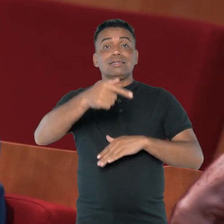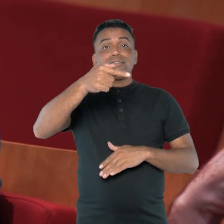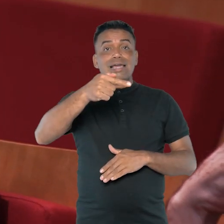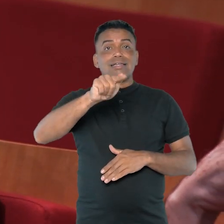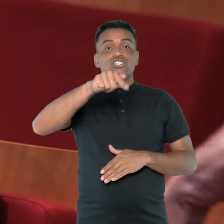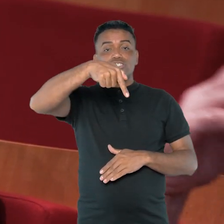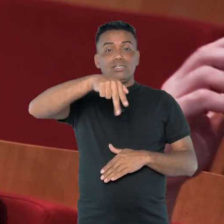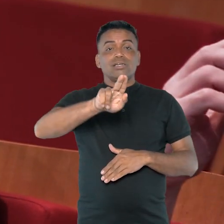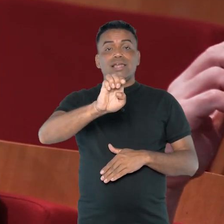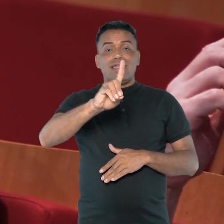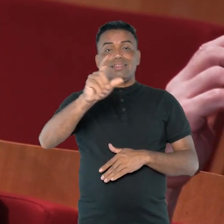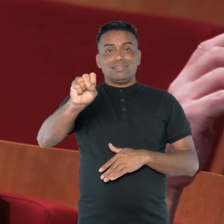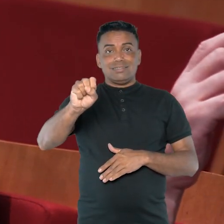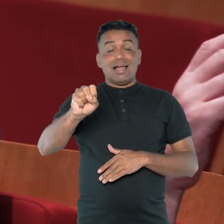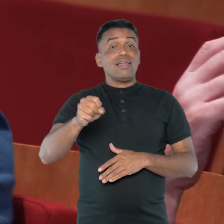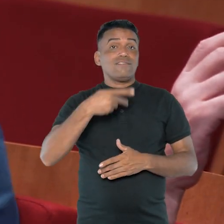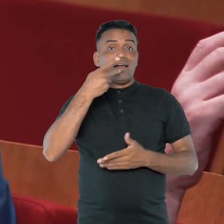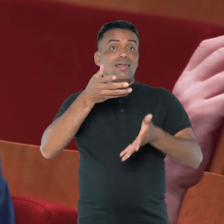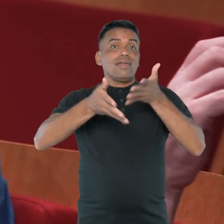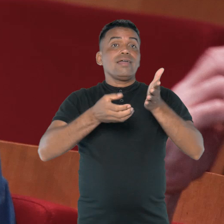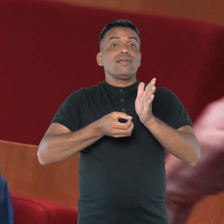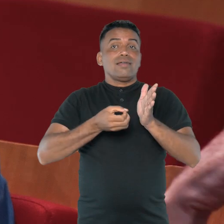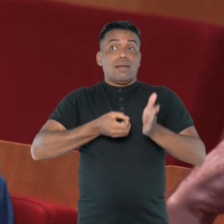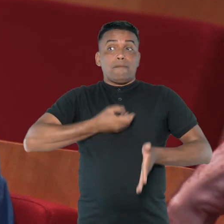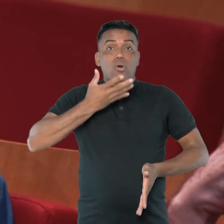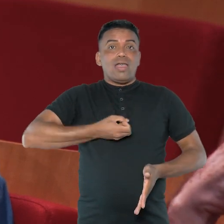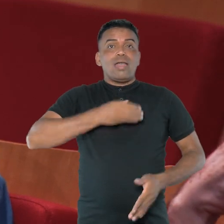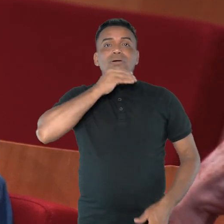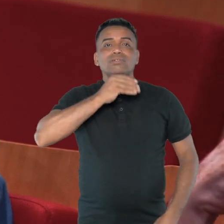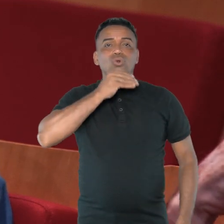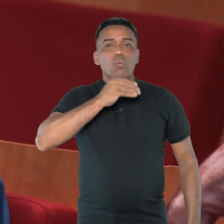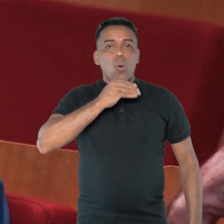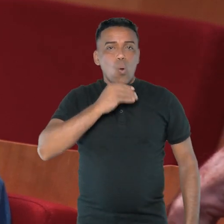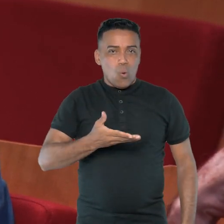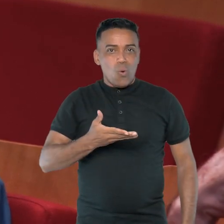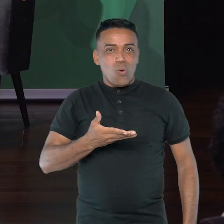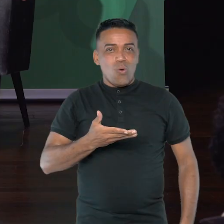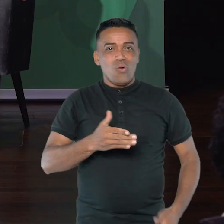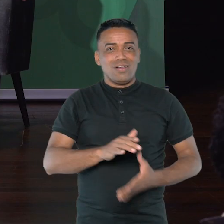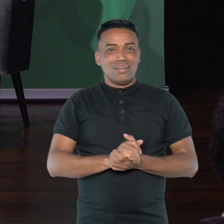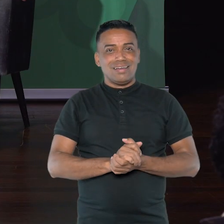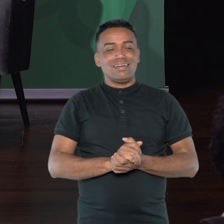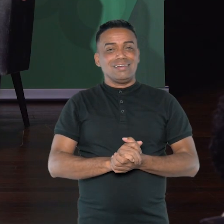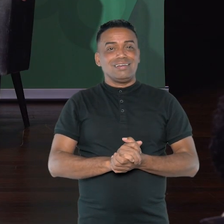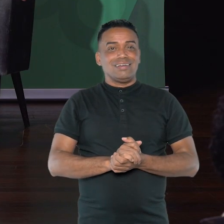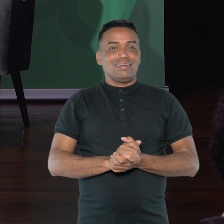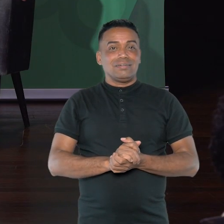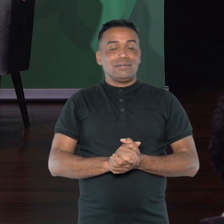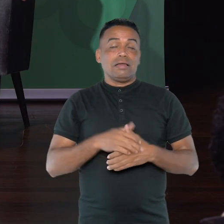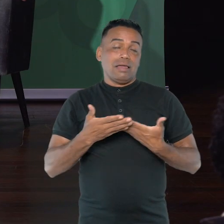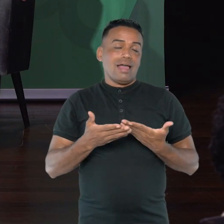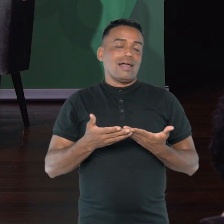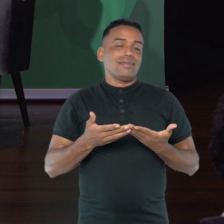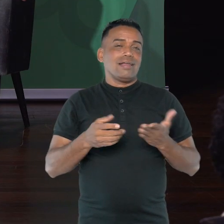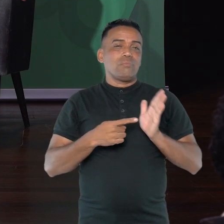eu contei para ele que eu conheci 7 quedas. E falei do poema de Carlos Drummond de Andrade, sobre ter acabado as 7